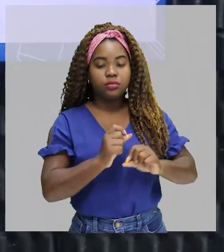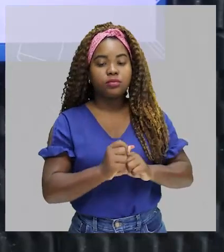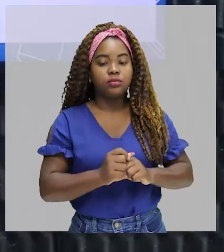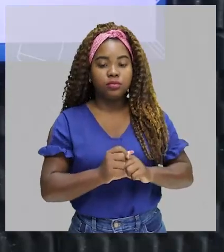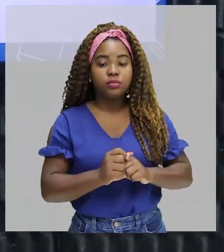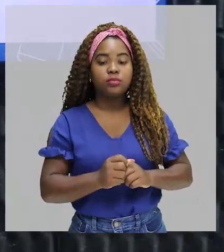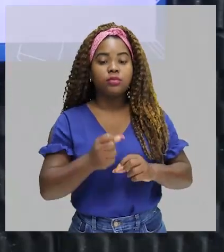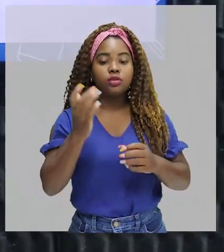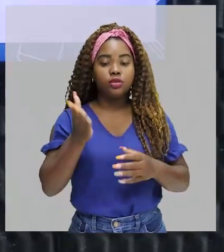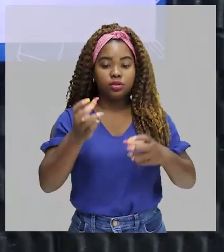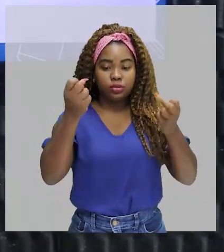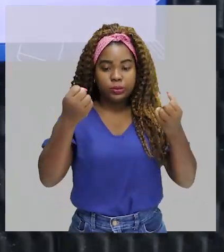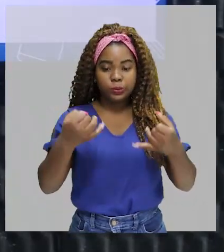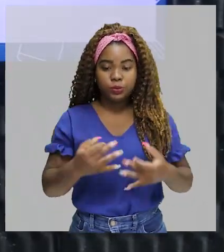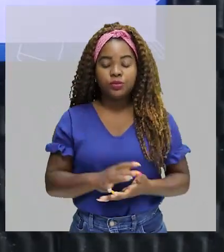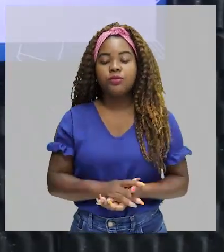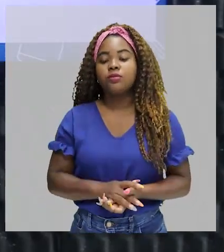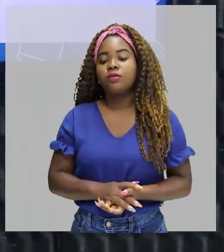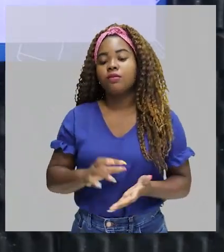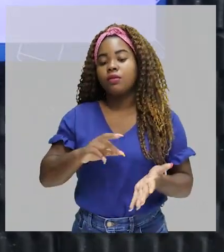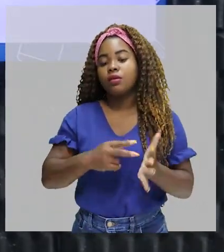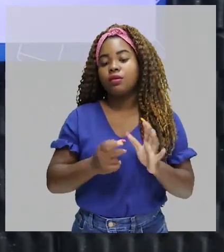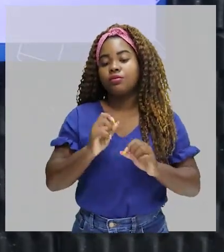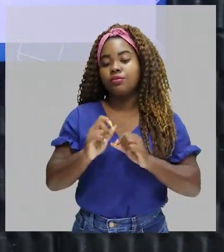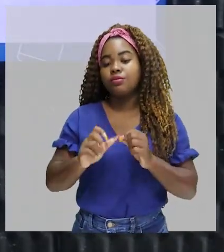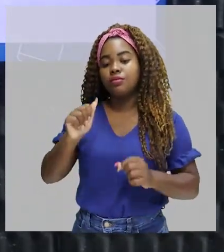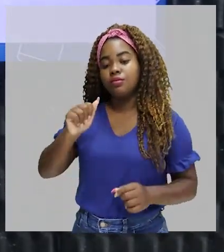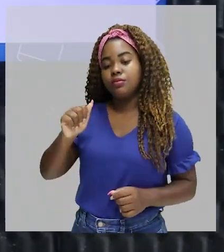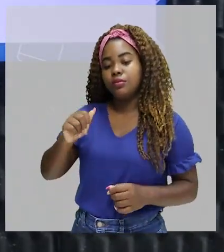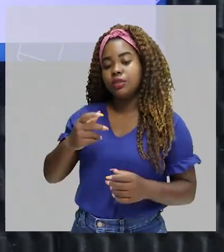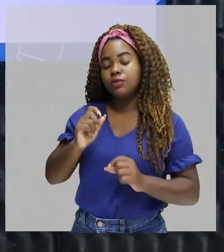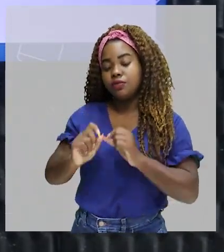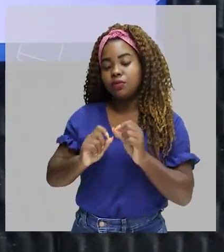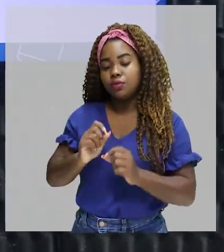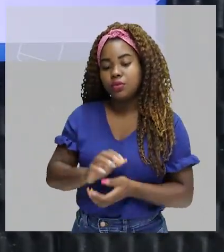é o caso da interpolação. Significa dizer que eu vou